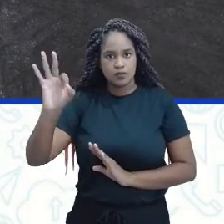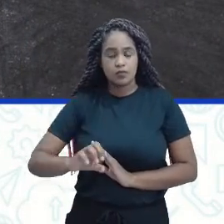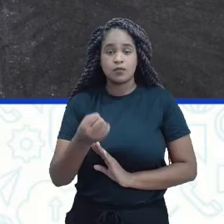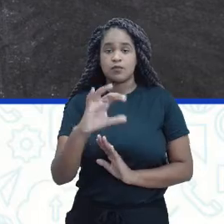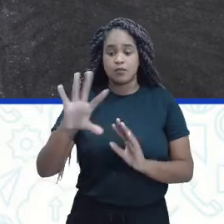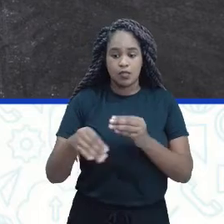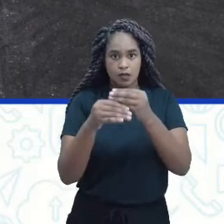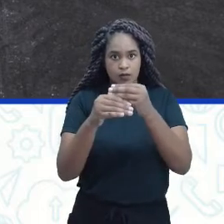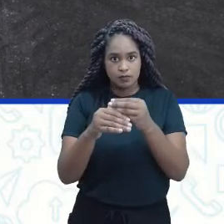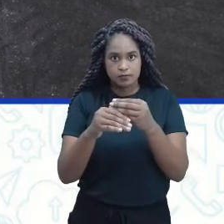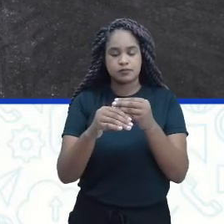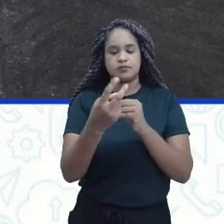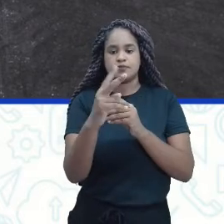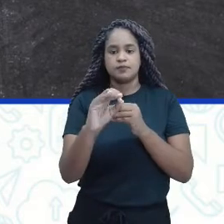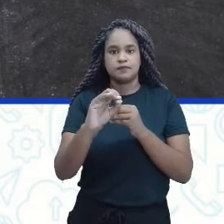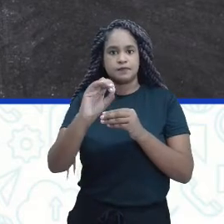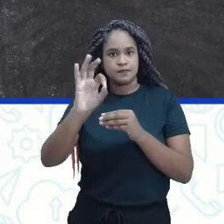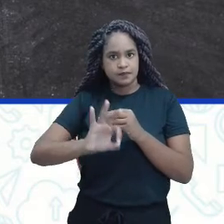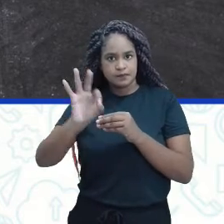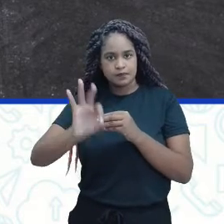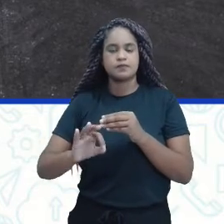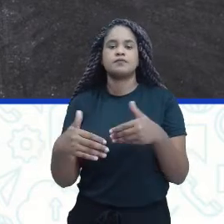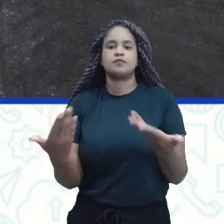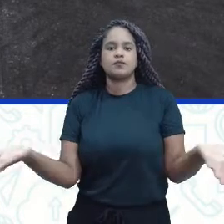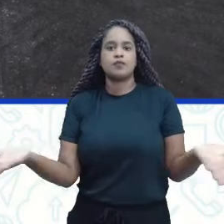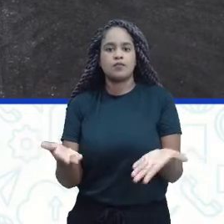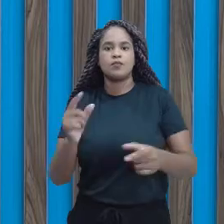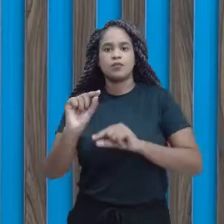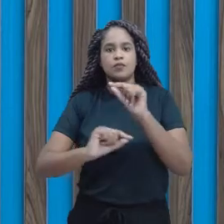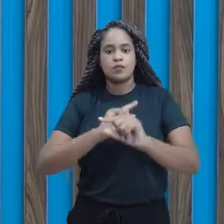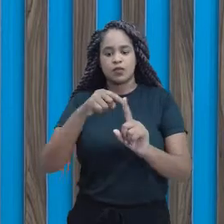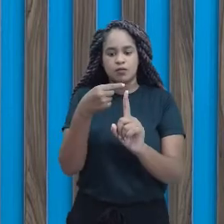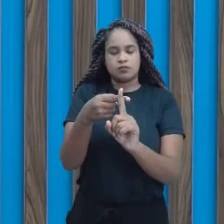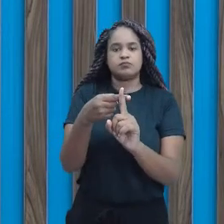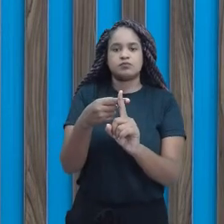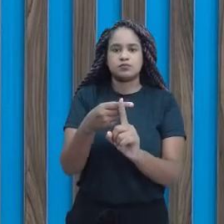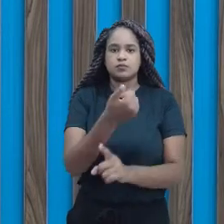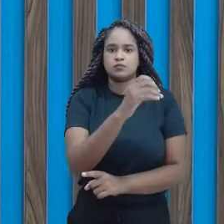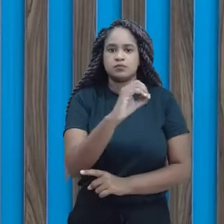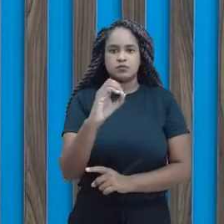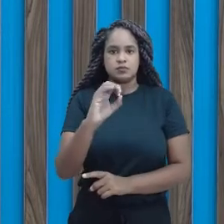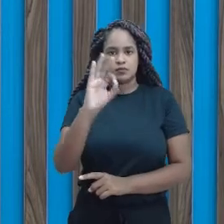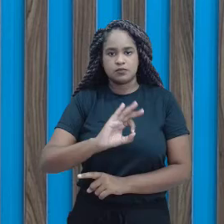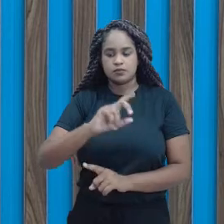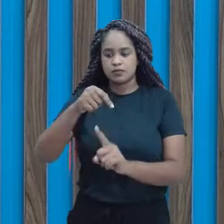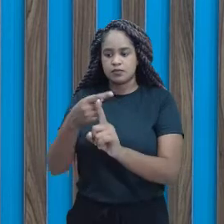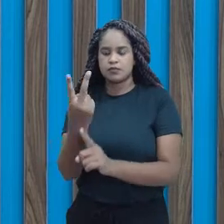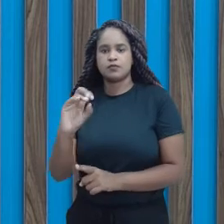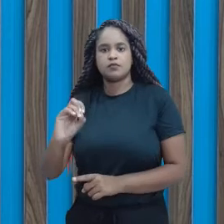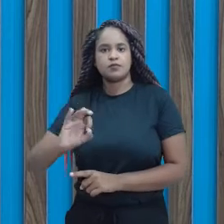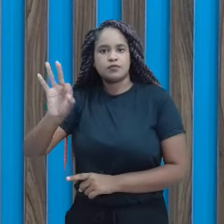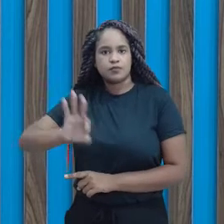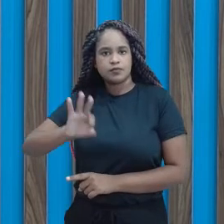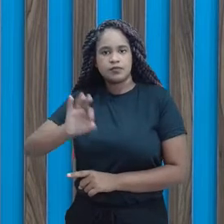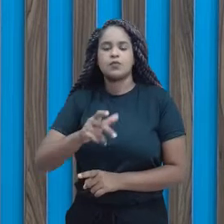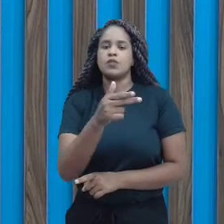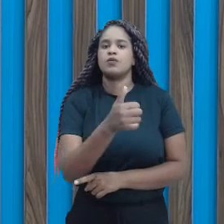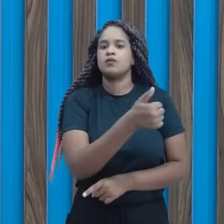um acréscimo de 20%, a gente vai adicionar, é o 100% mais os 20%,